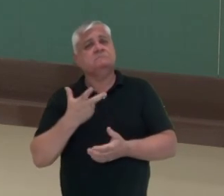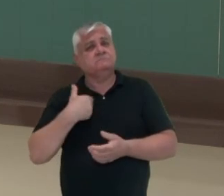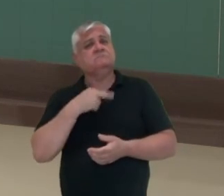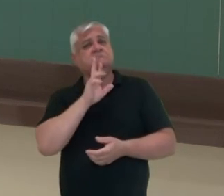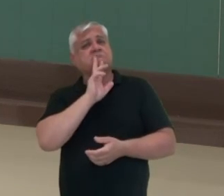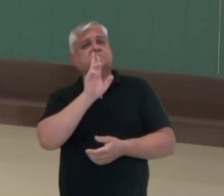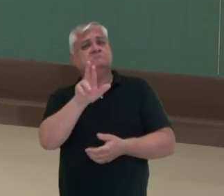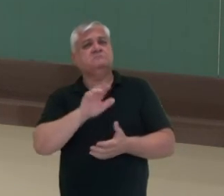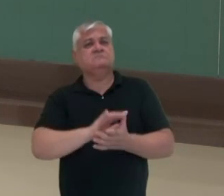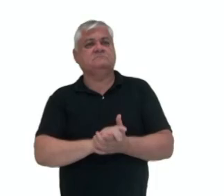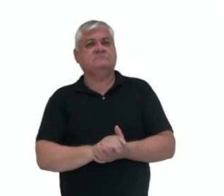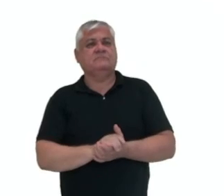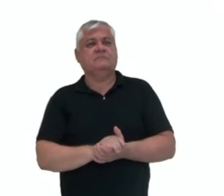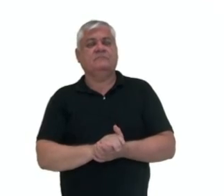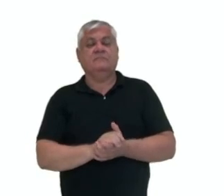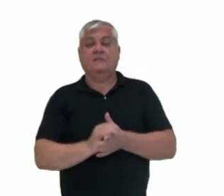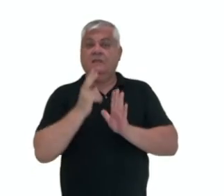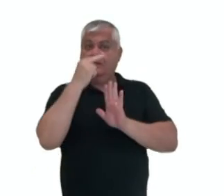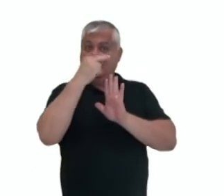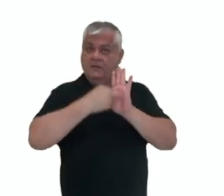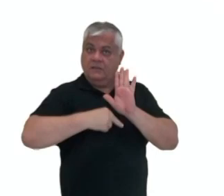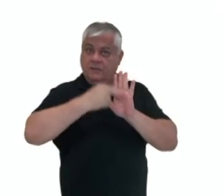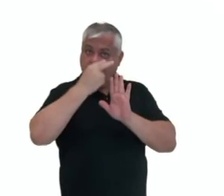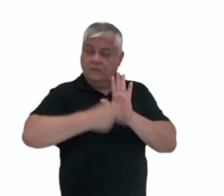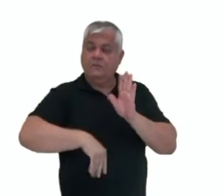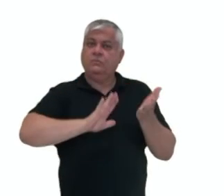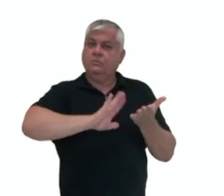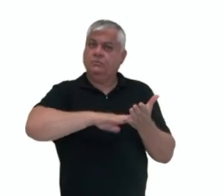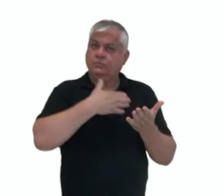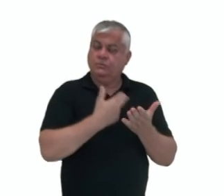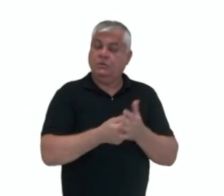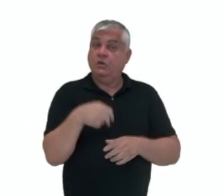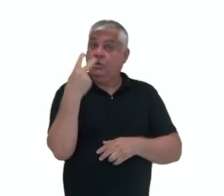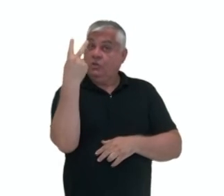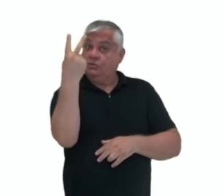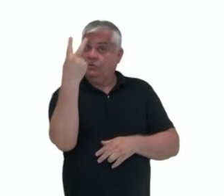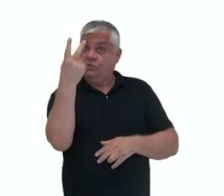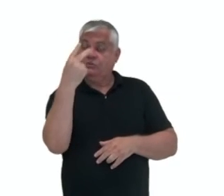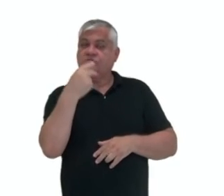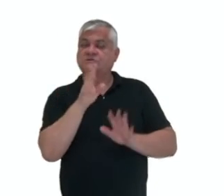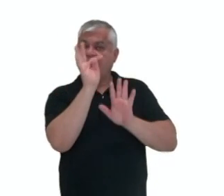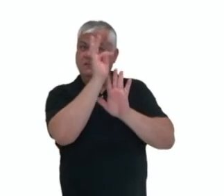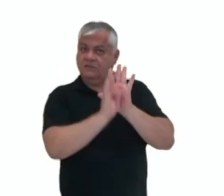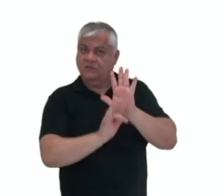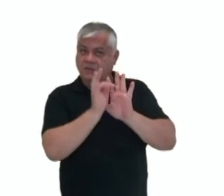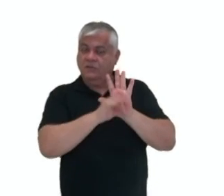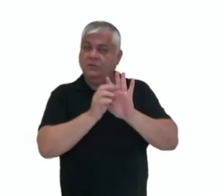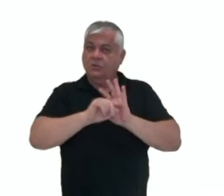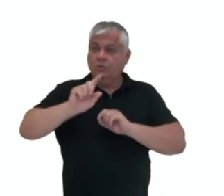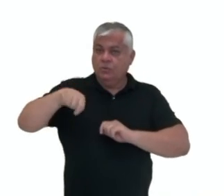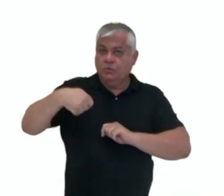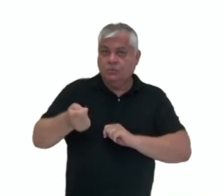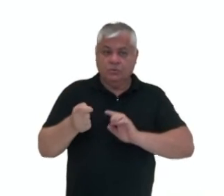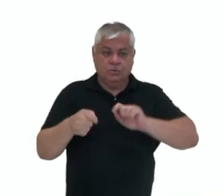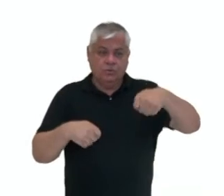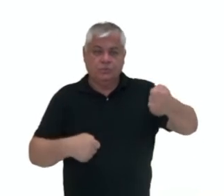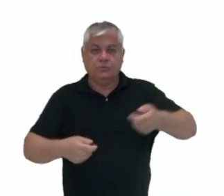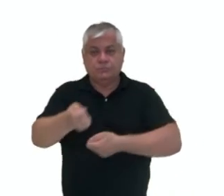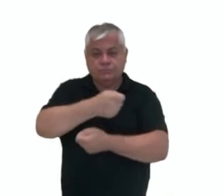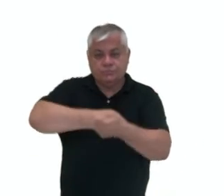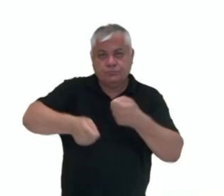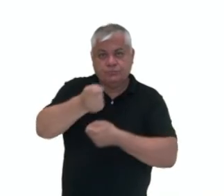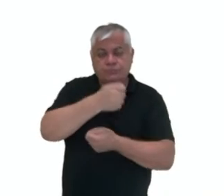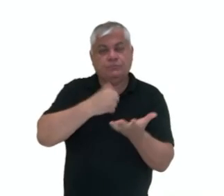para você, meu caro estudante. Lemos e interpretamos 2 editoriais discutindo questões sobre o negócio brasileiro